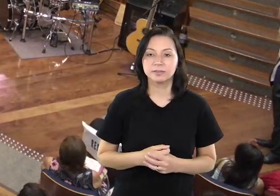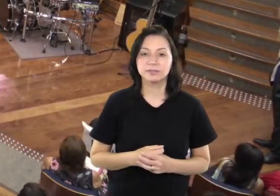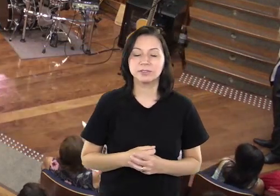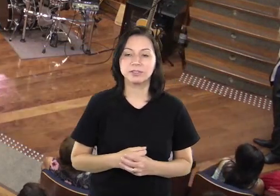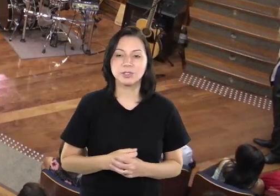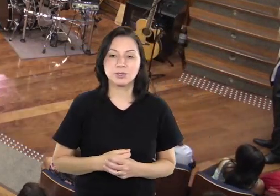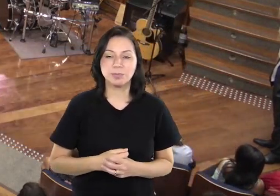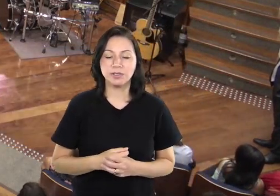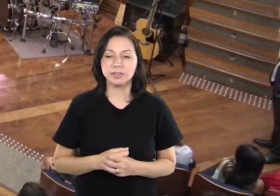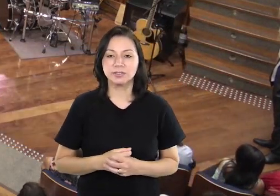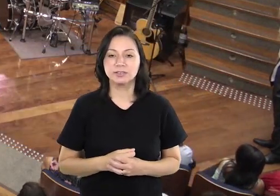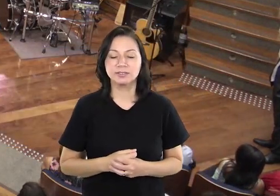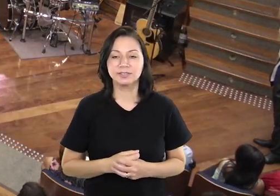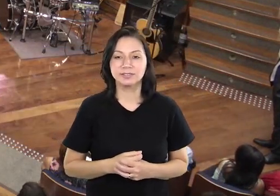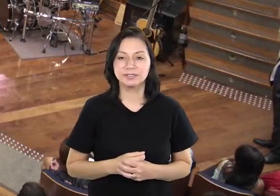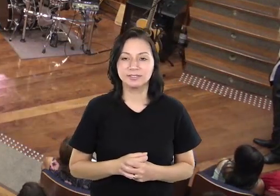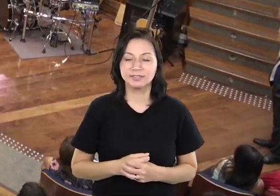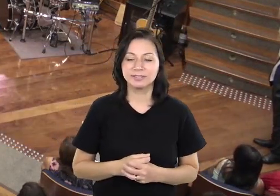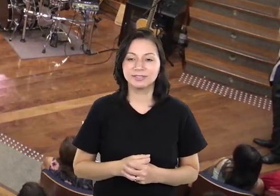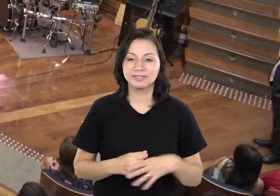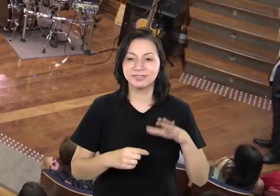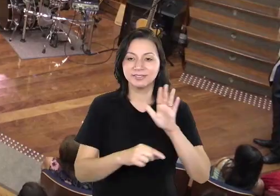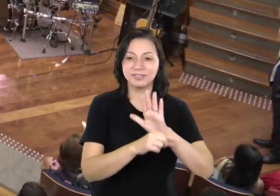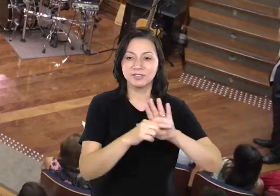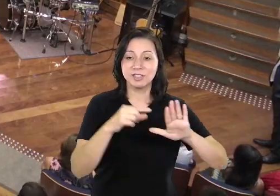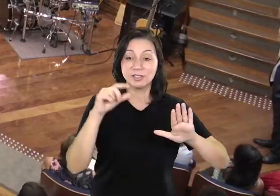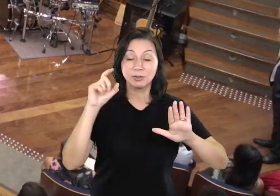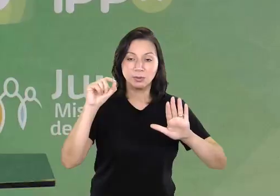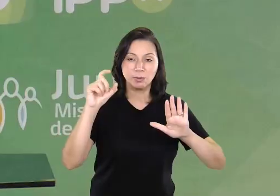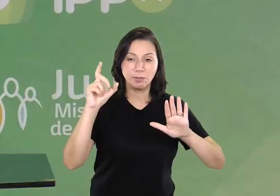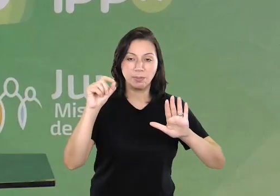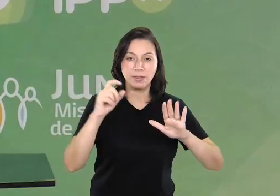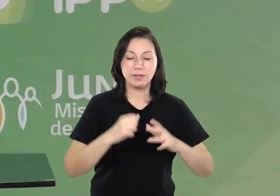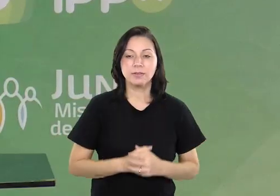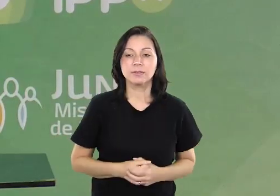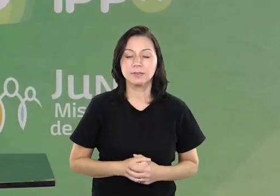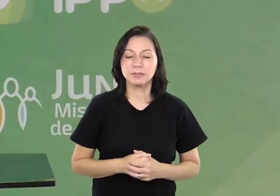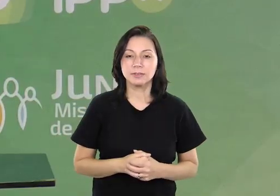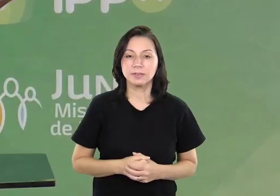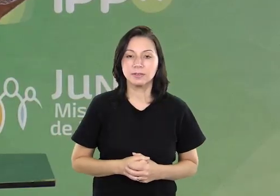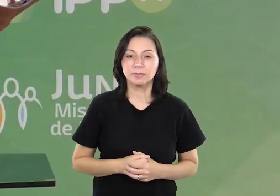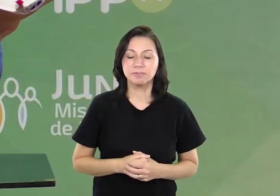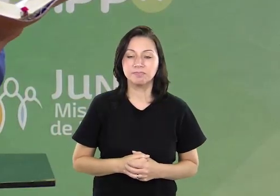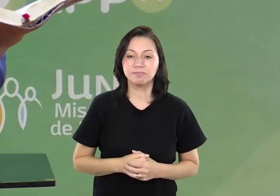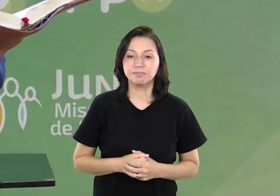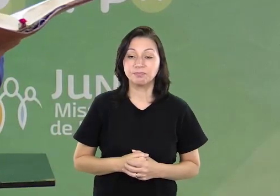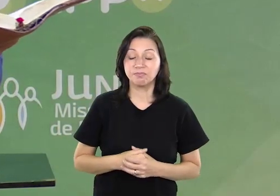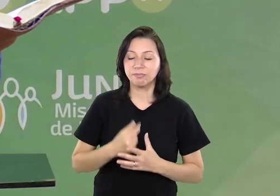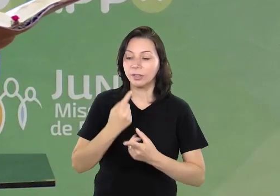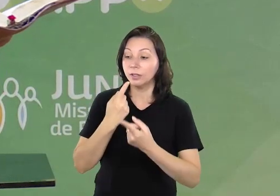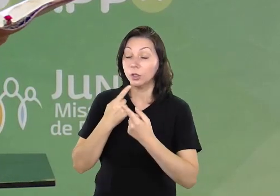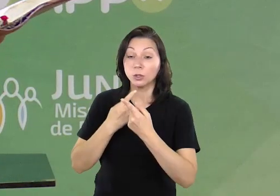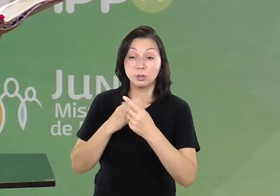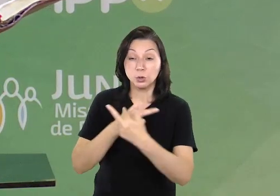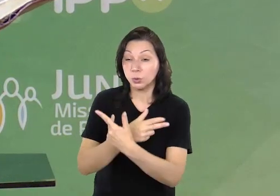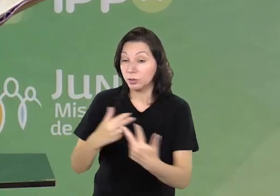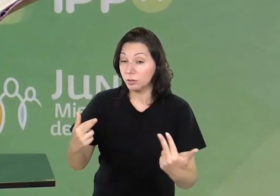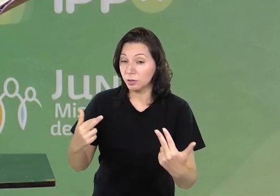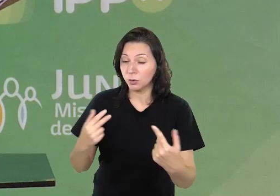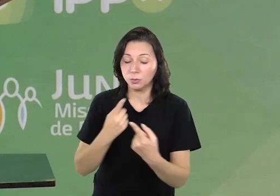para esse fato do Versículo 10 desejar os meus olhos